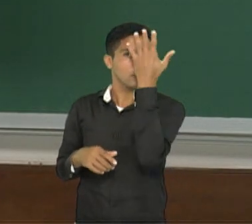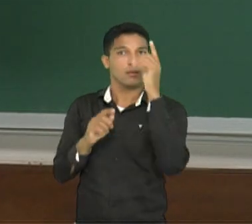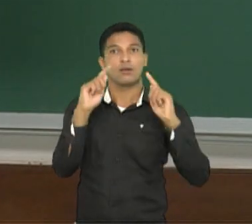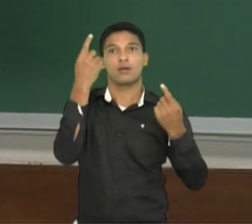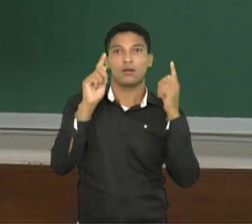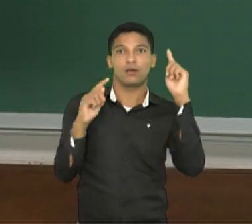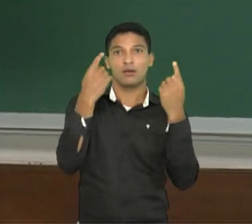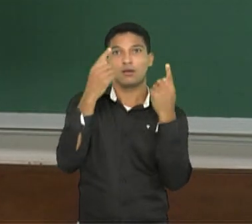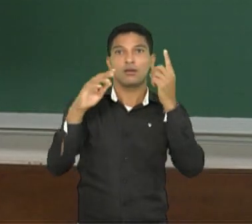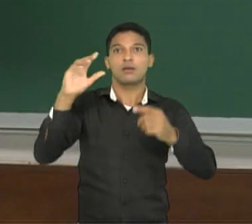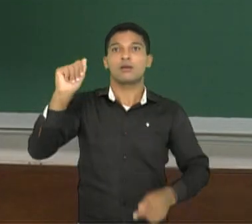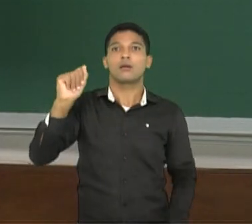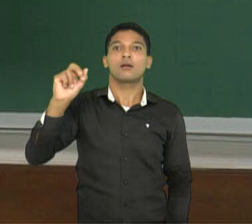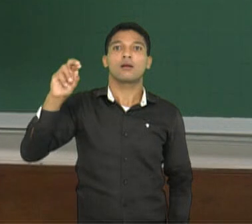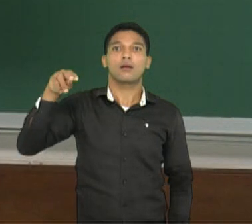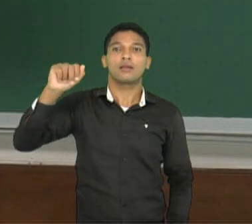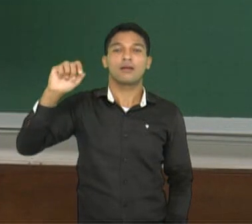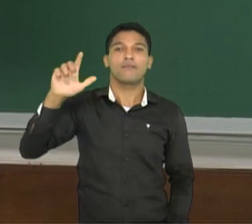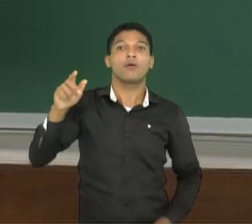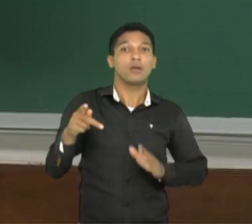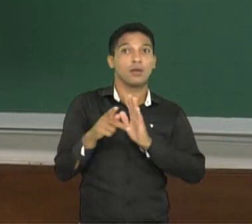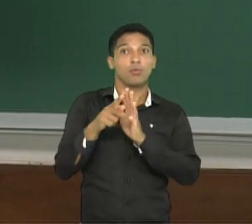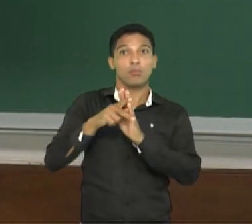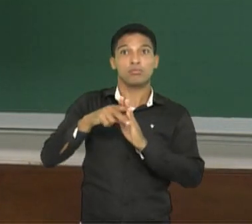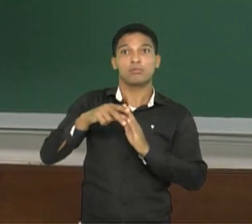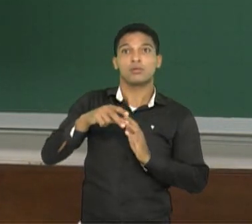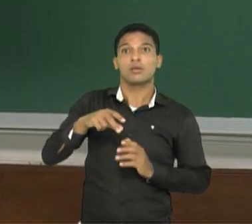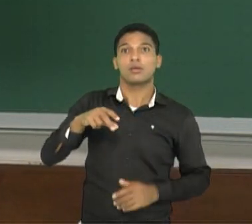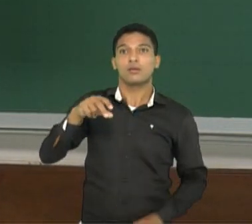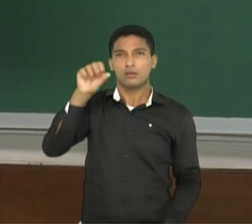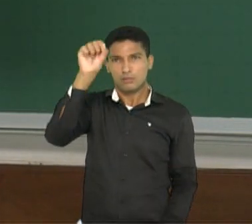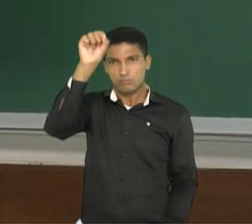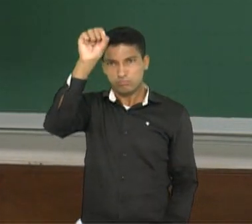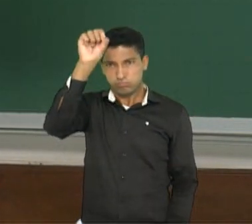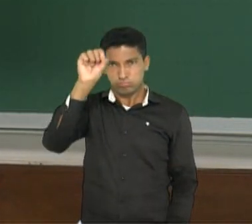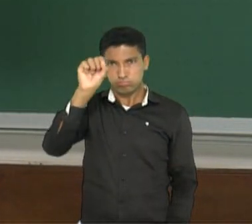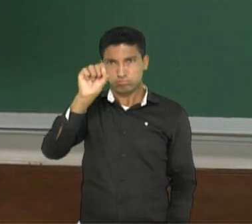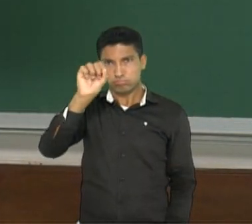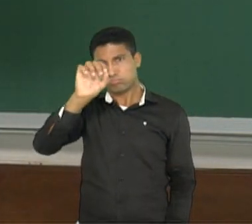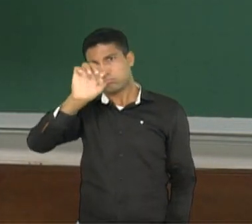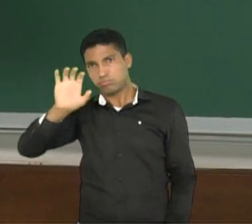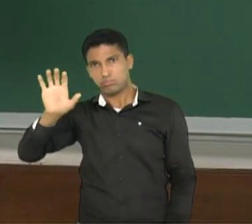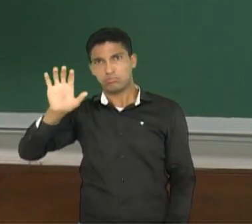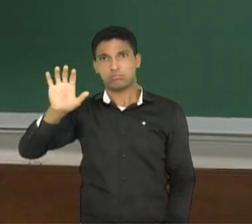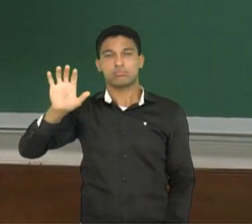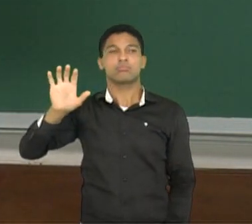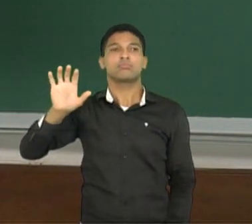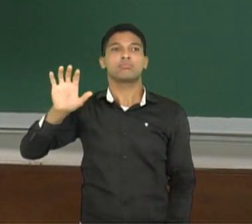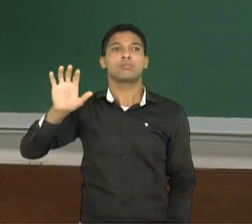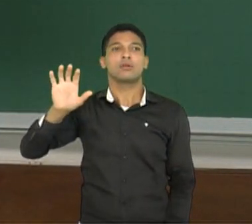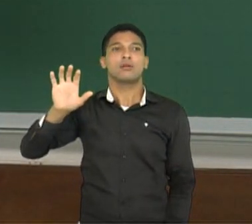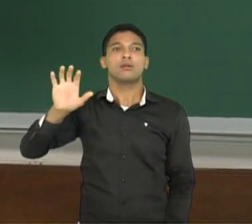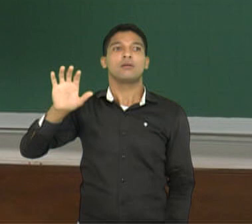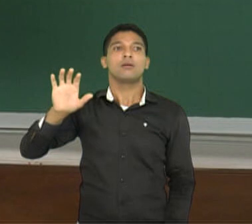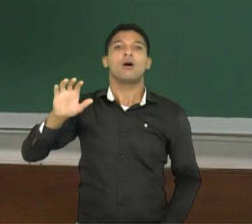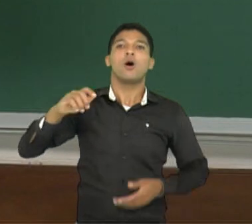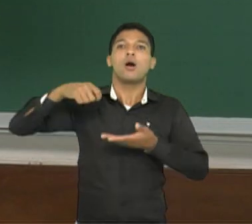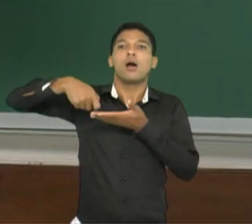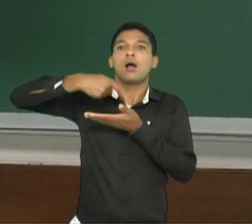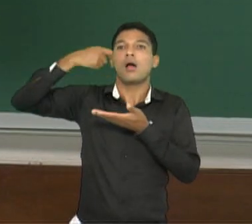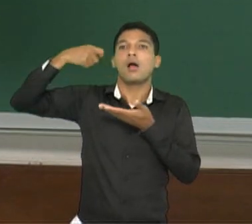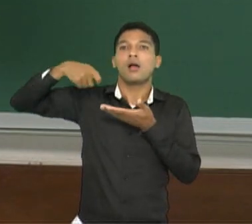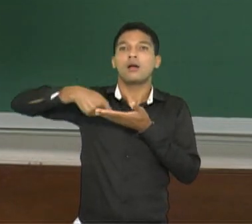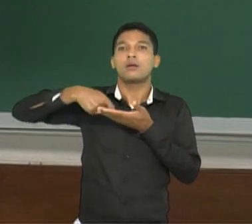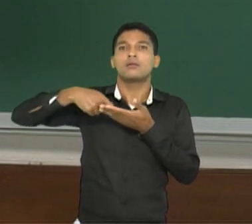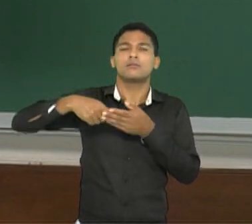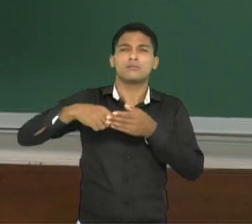da região Sudeste. Entre os pratos típicos, nós vamos ter aqui algumas influências, por exemplo, do tropeirismo. Lembram lá que a